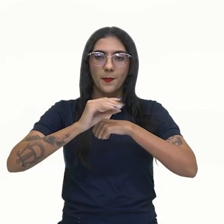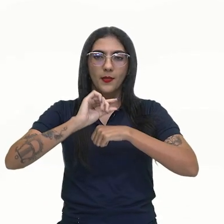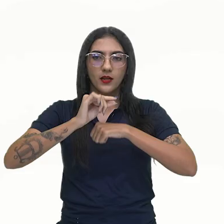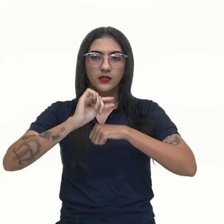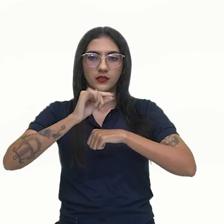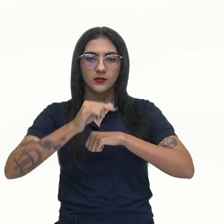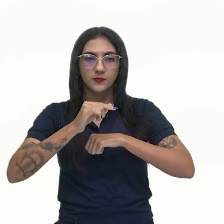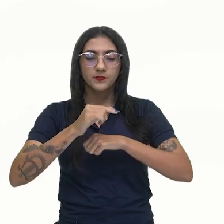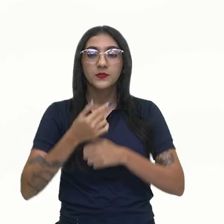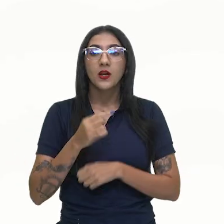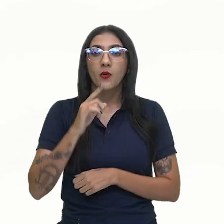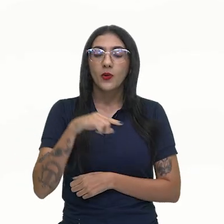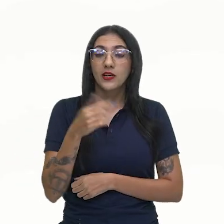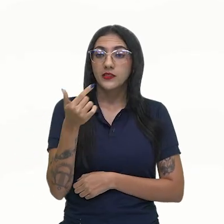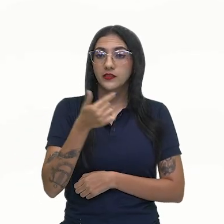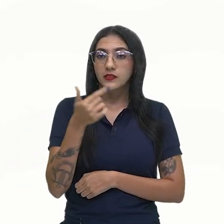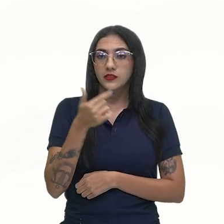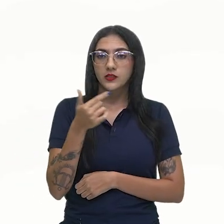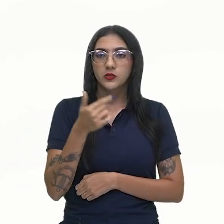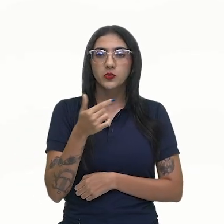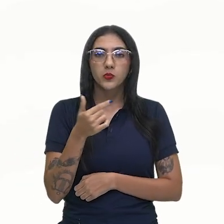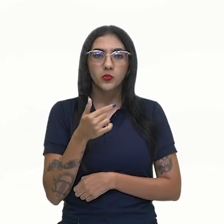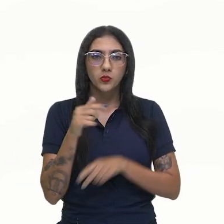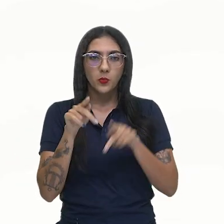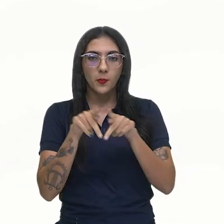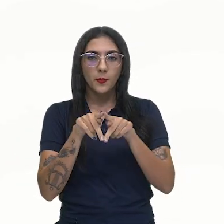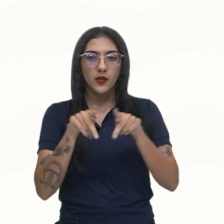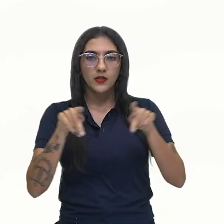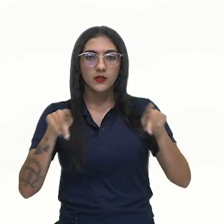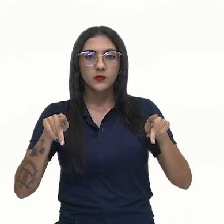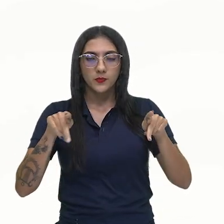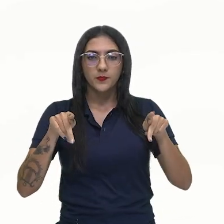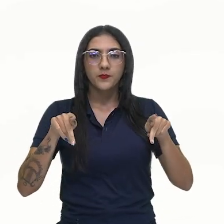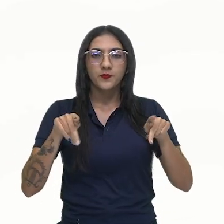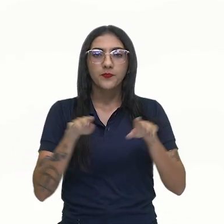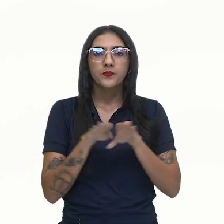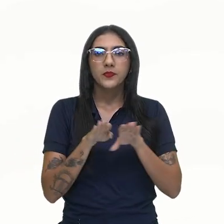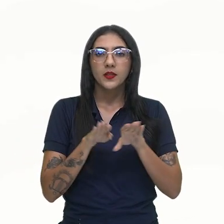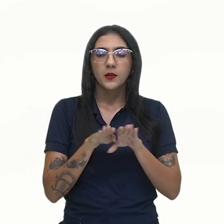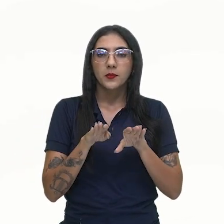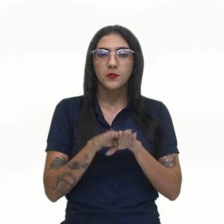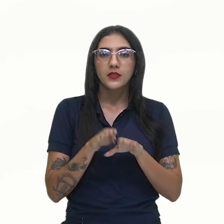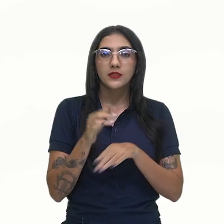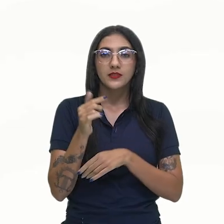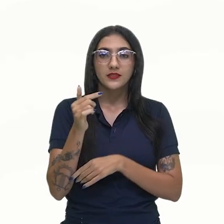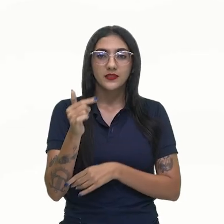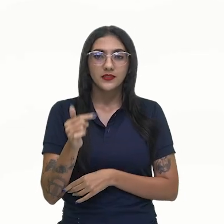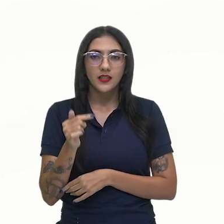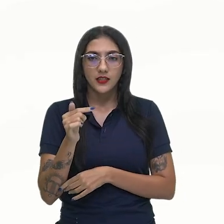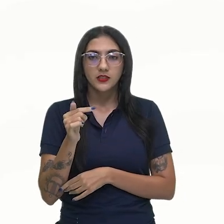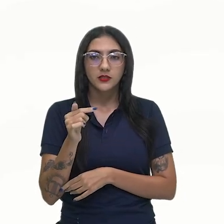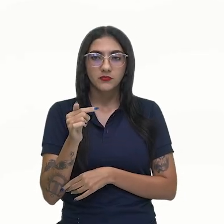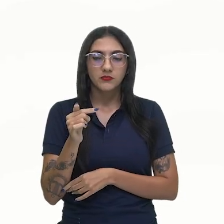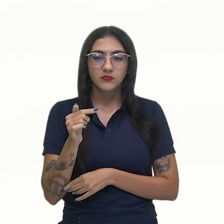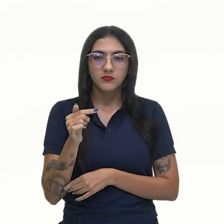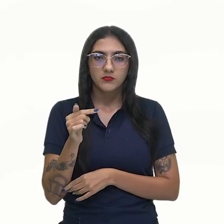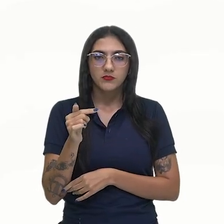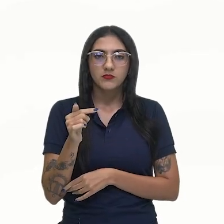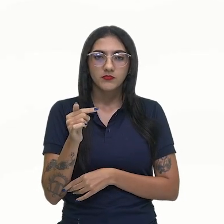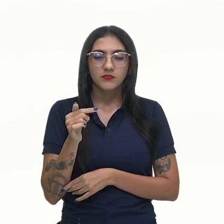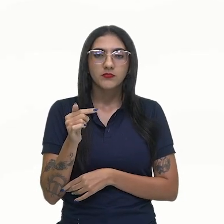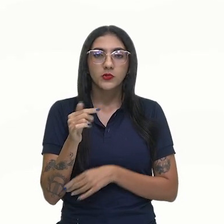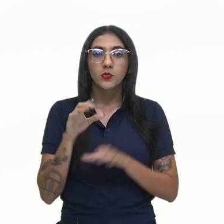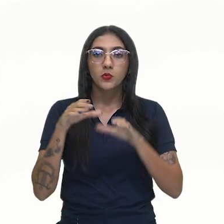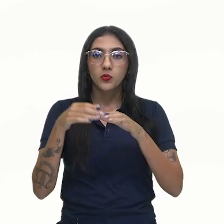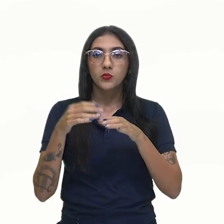está no segundo período. E tem 7 elétrons na última camada, quer dizer que ele pertence à família 7A, ou à família 17.